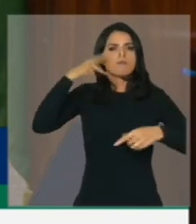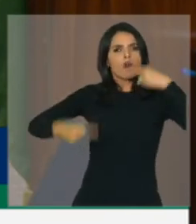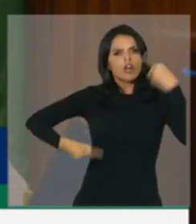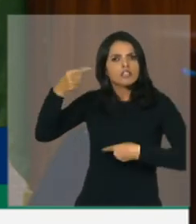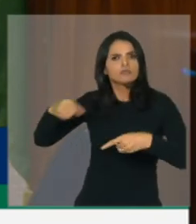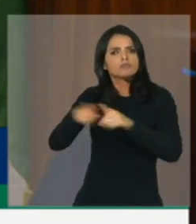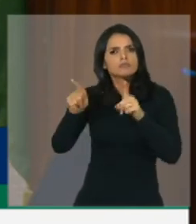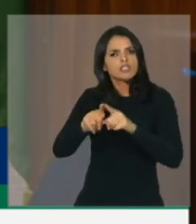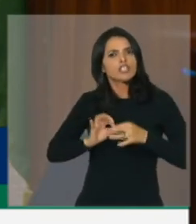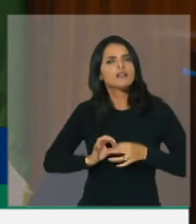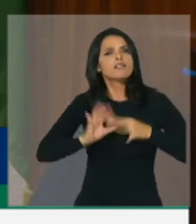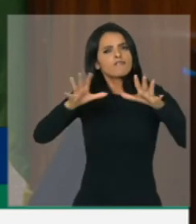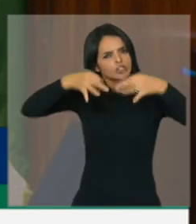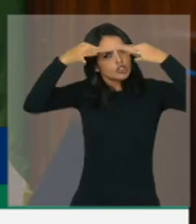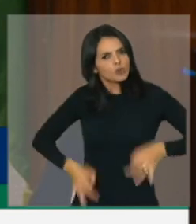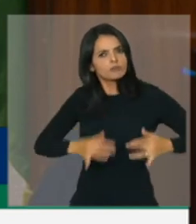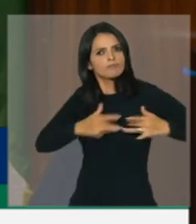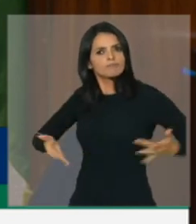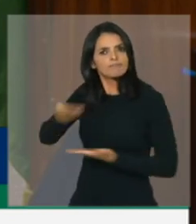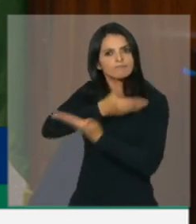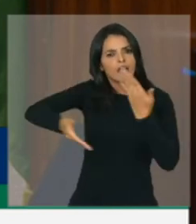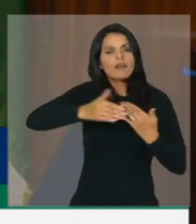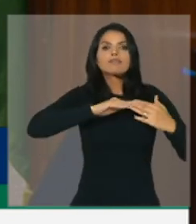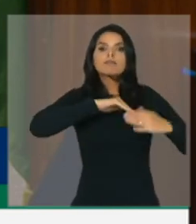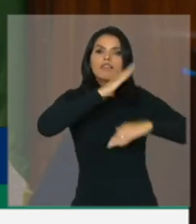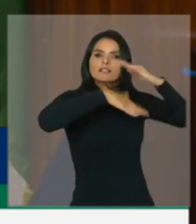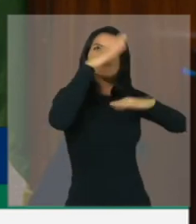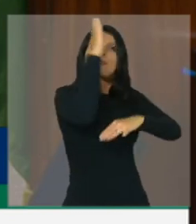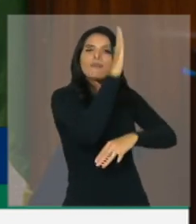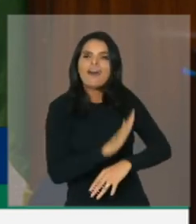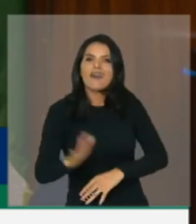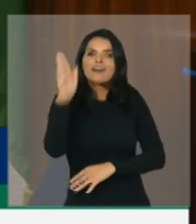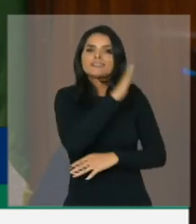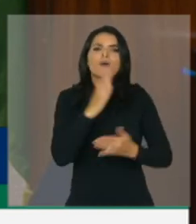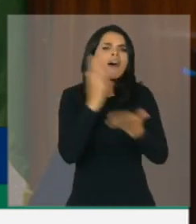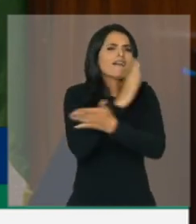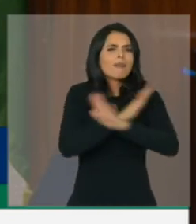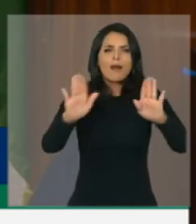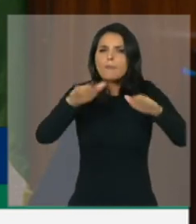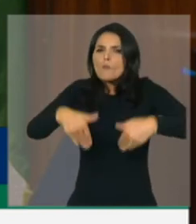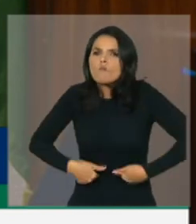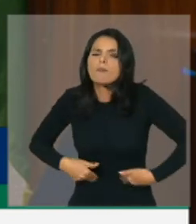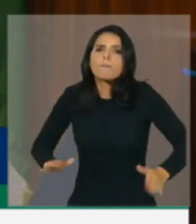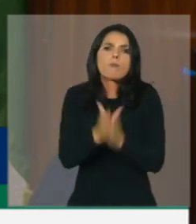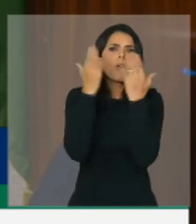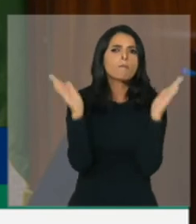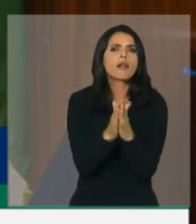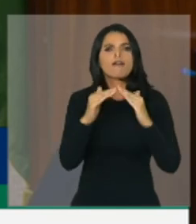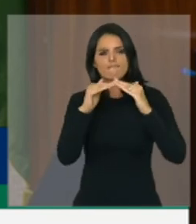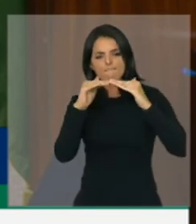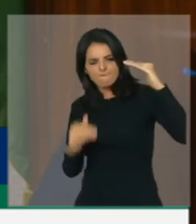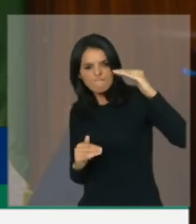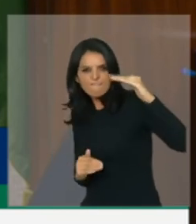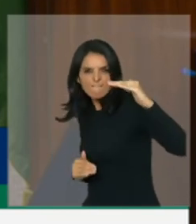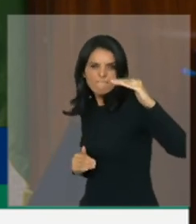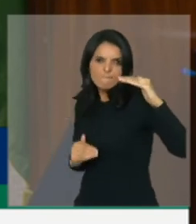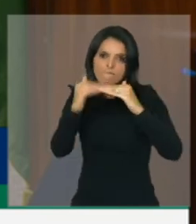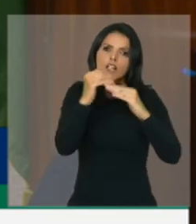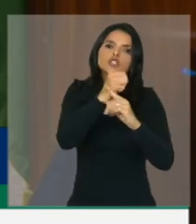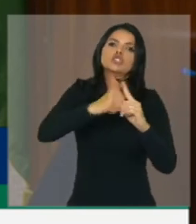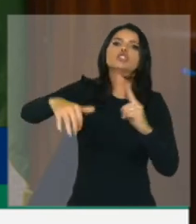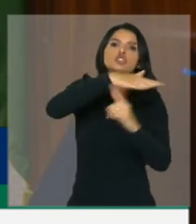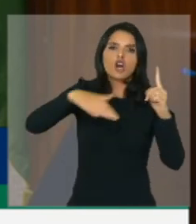livre, justa e solidária, com desenvolvimento nacional, com erradicação da pobreza e redução das desigualdades